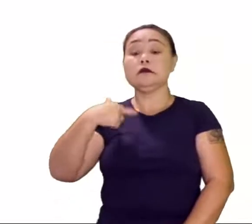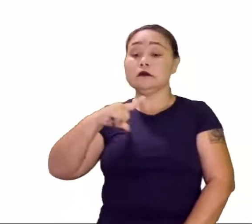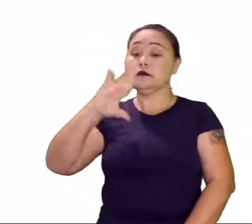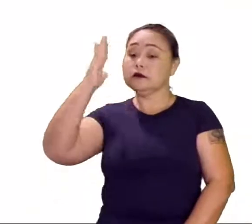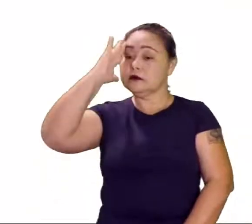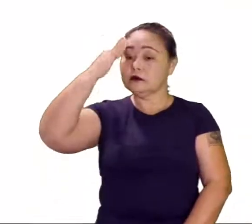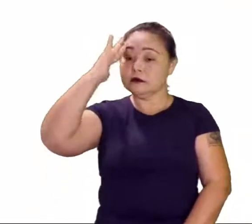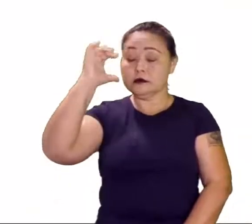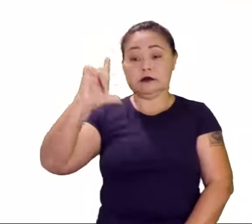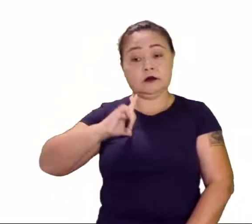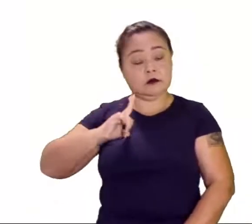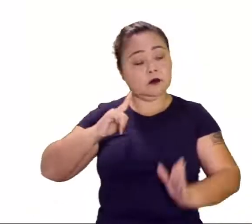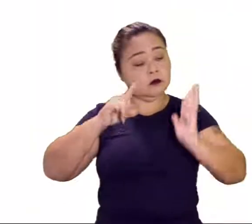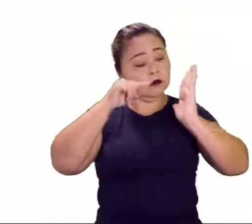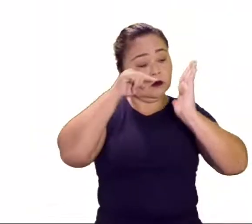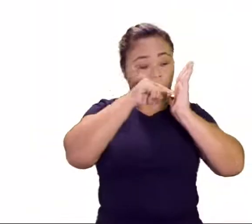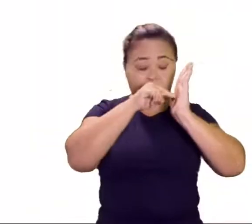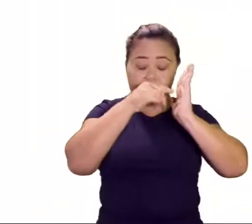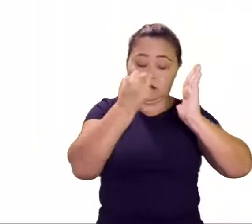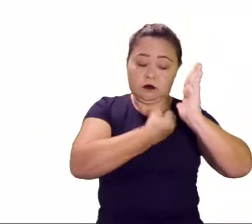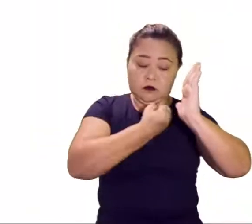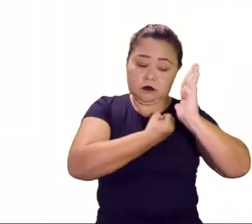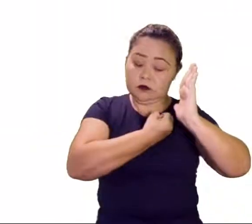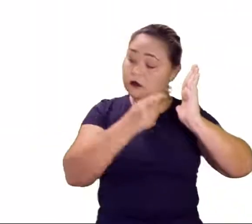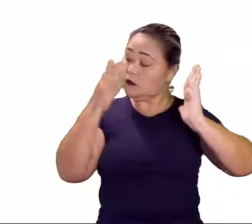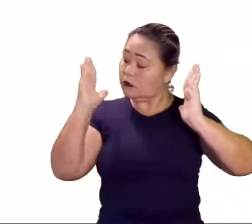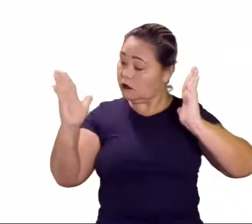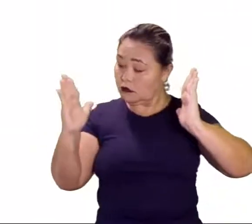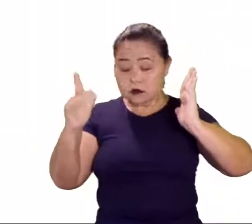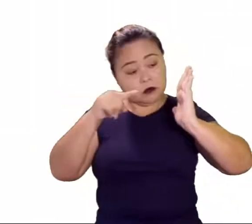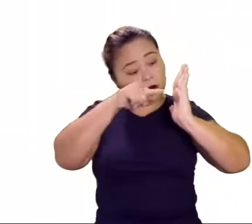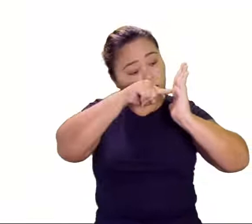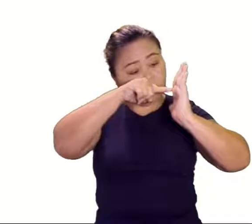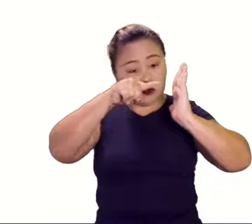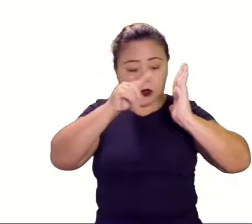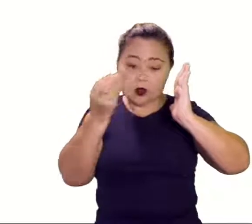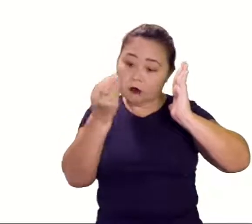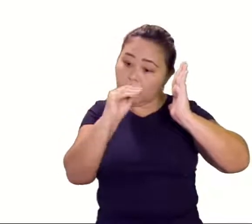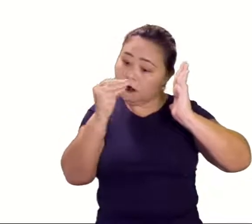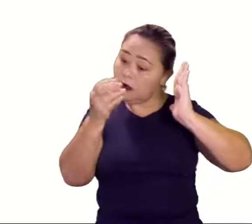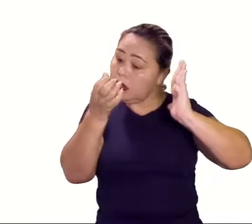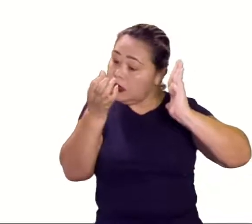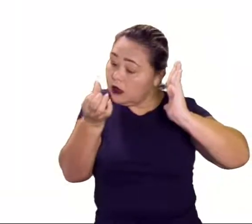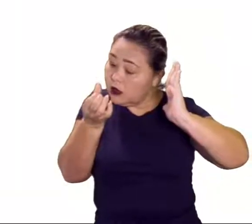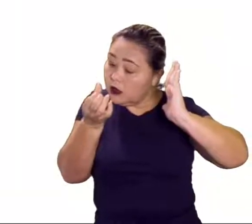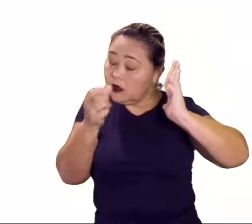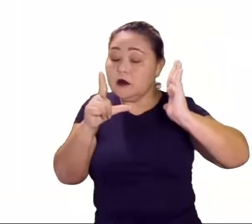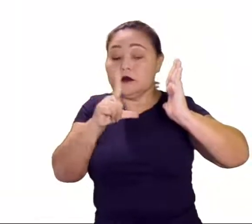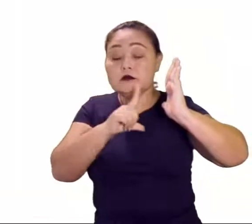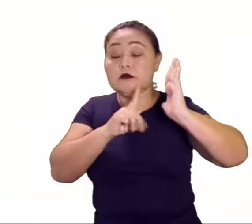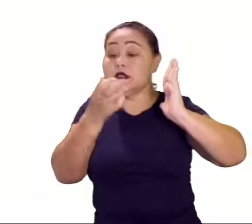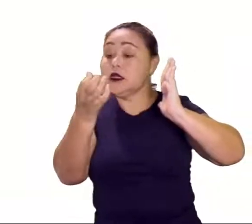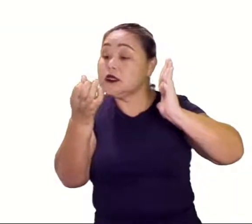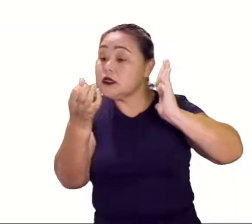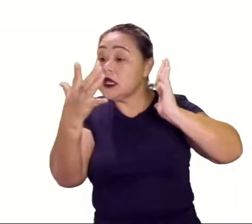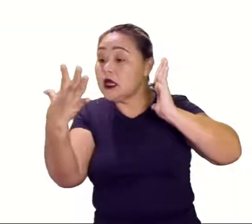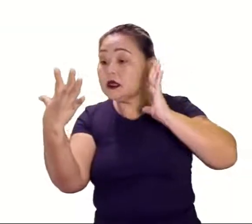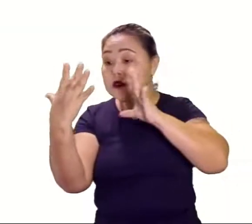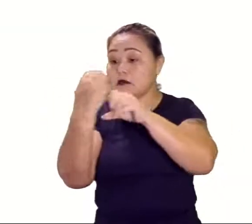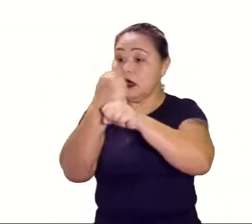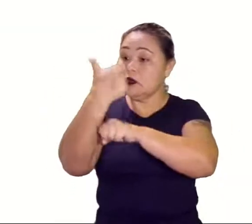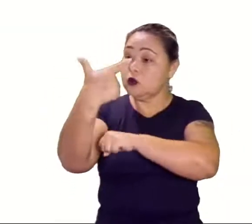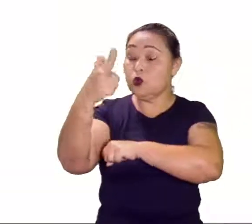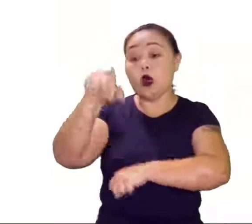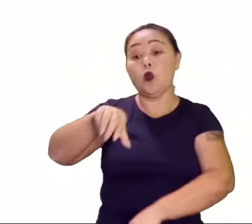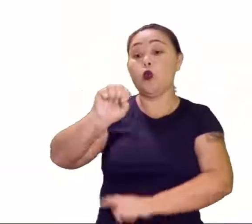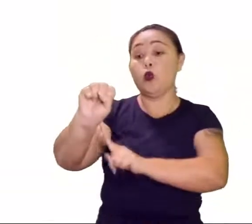Se eu tenho dois polos, tenho dois números e vou colocar 6 entre eles, eu vou ter 2 mais 6,